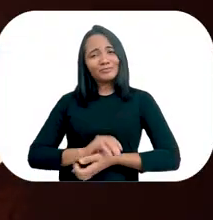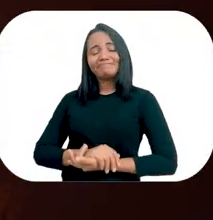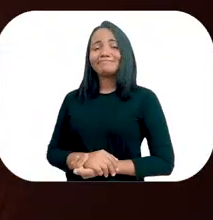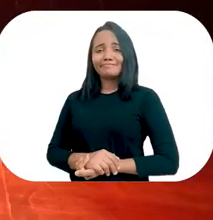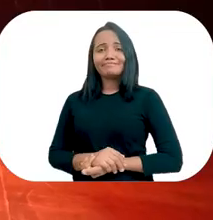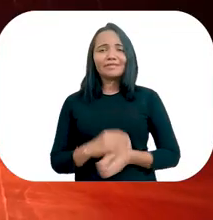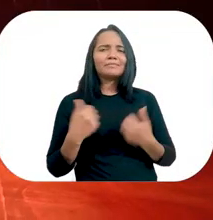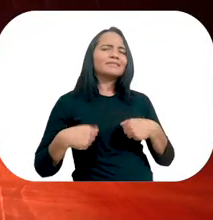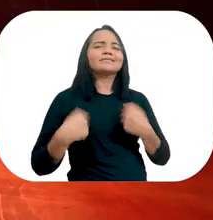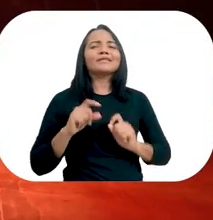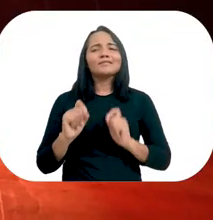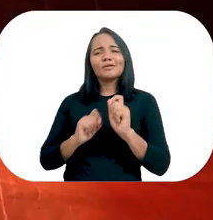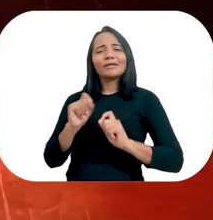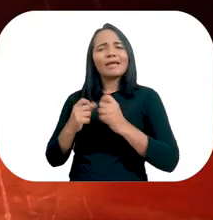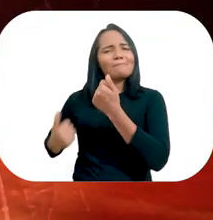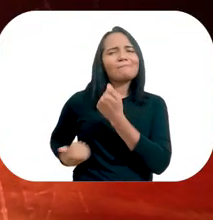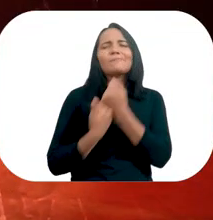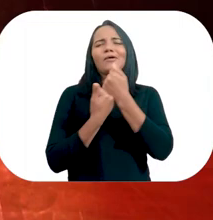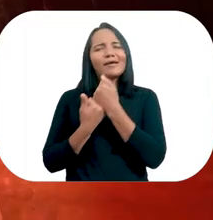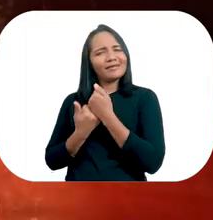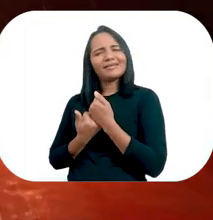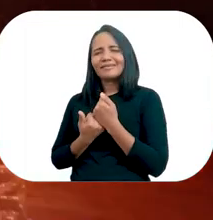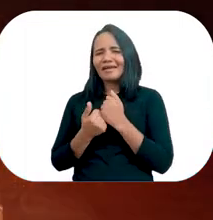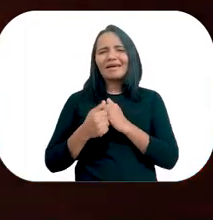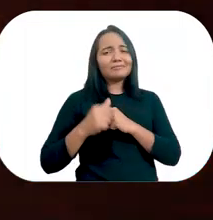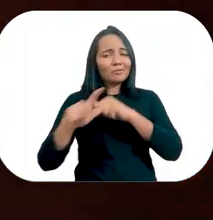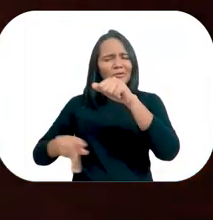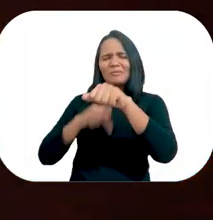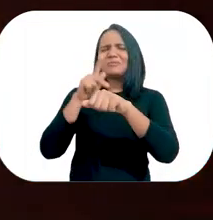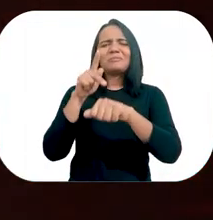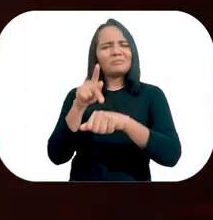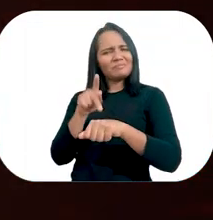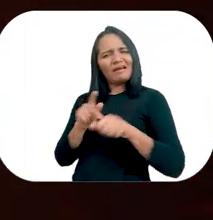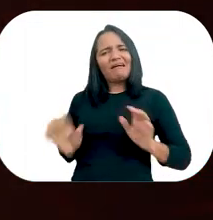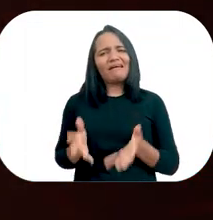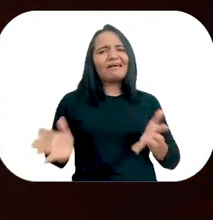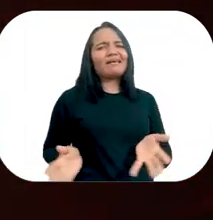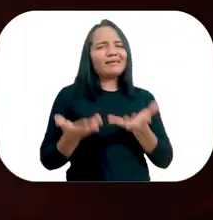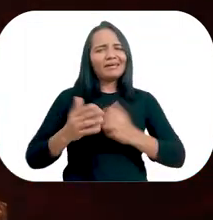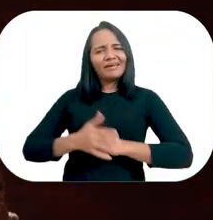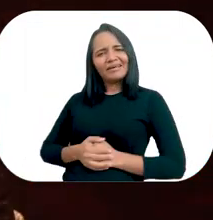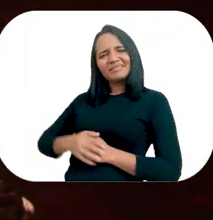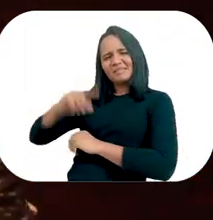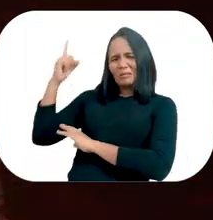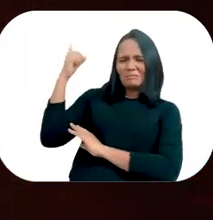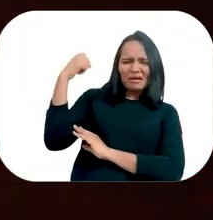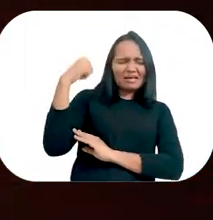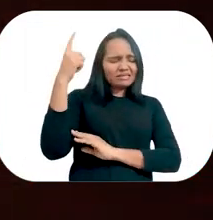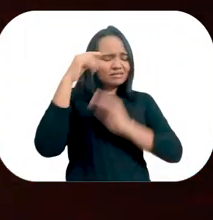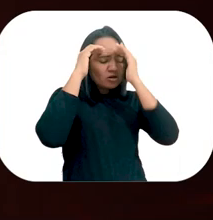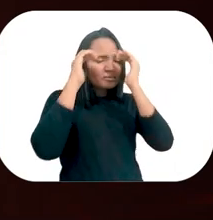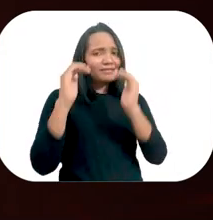pois, só fazer pelo bem da nação tudo aquilo que for ordenado, pra